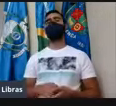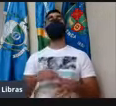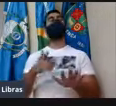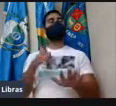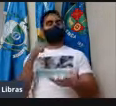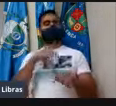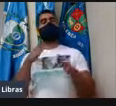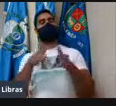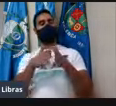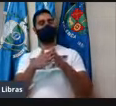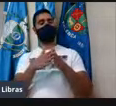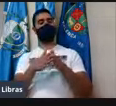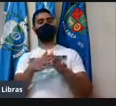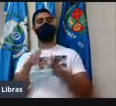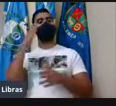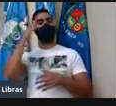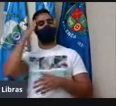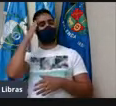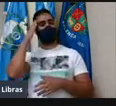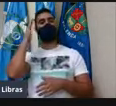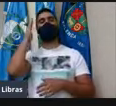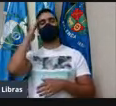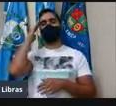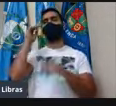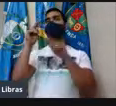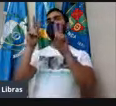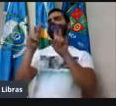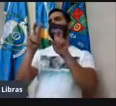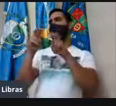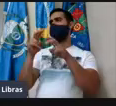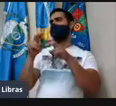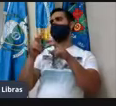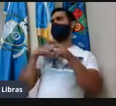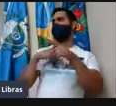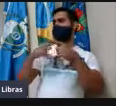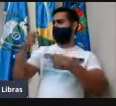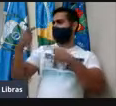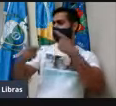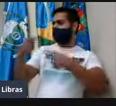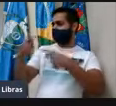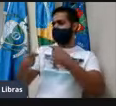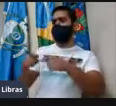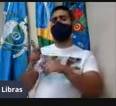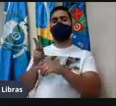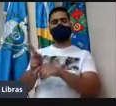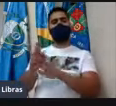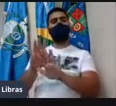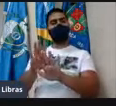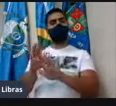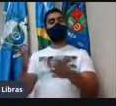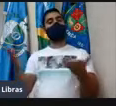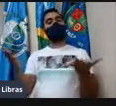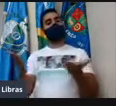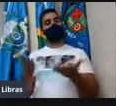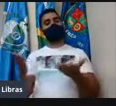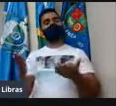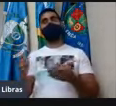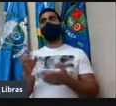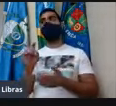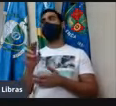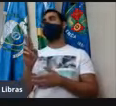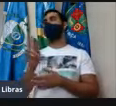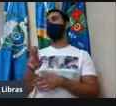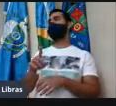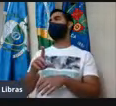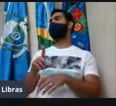dos senhores. Eu sei que é um assunto que carece de um debate mais profundo, mas hoje ele está usando